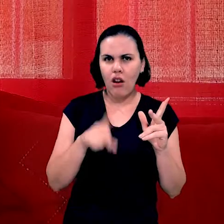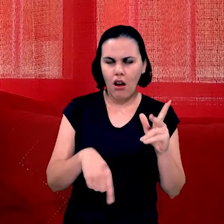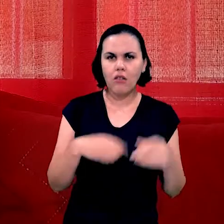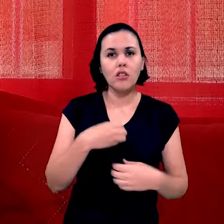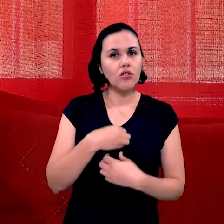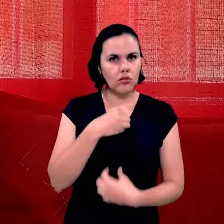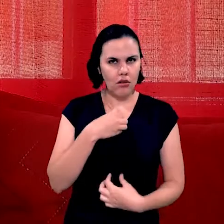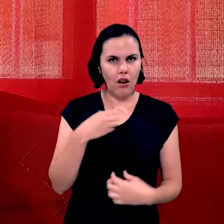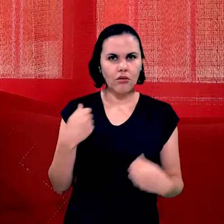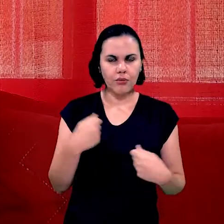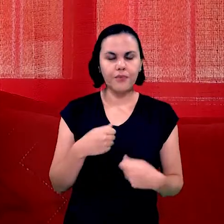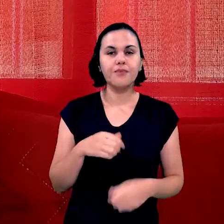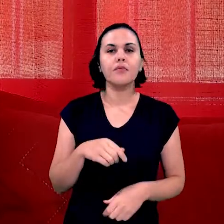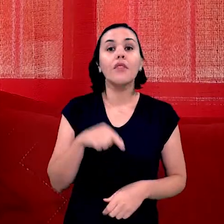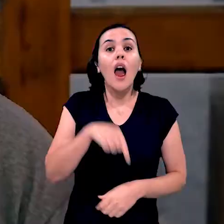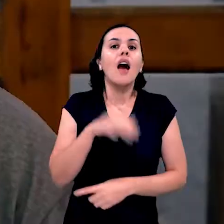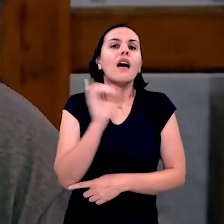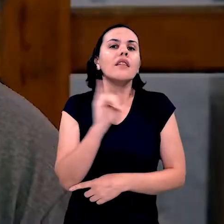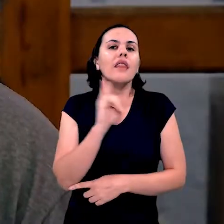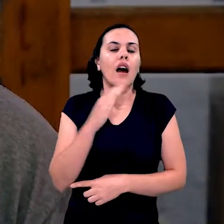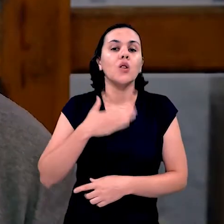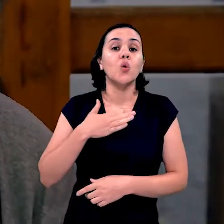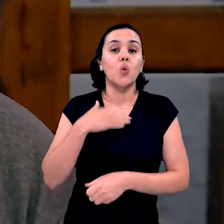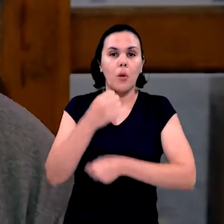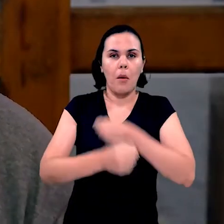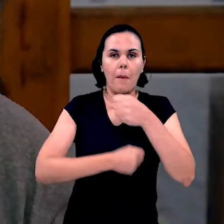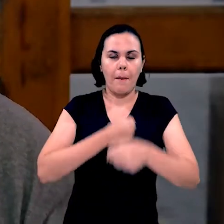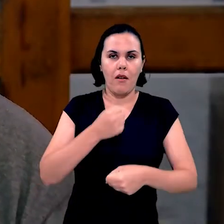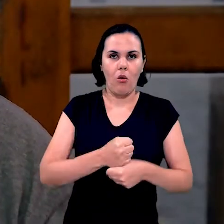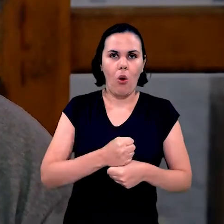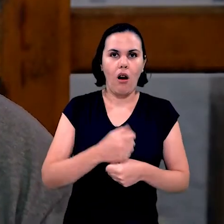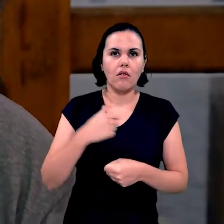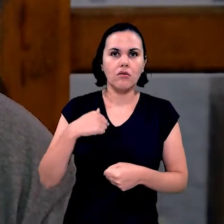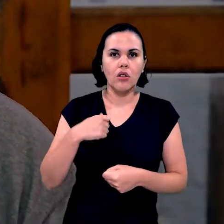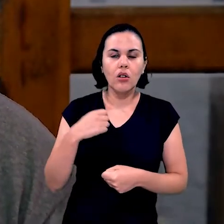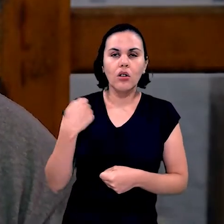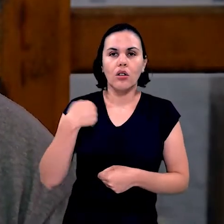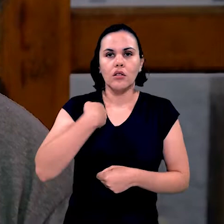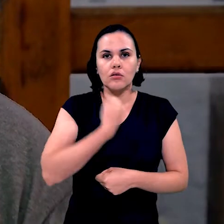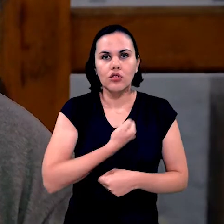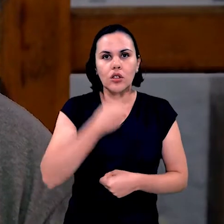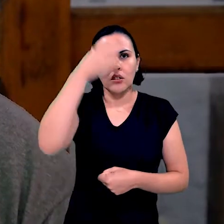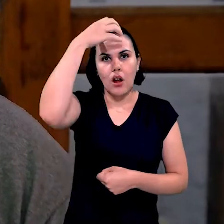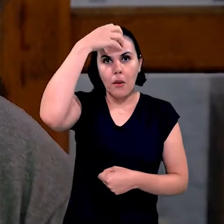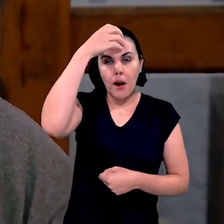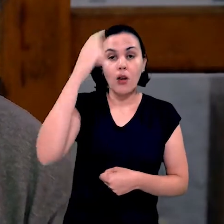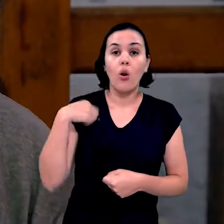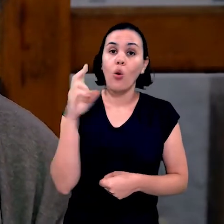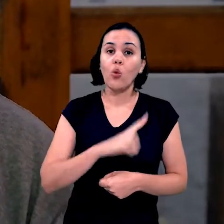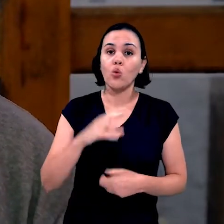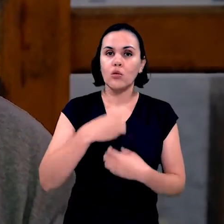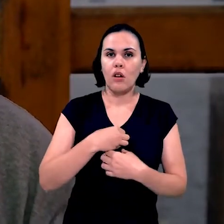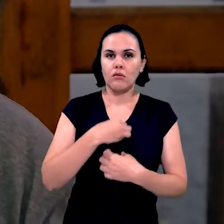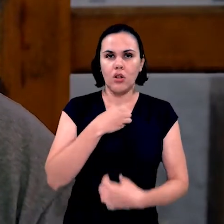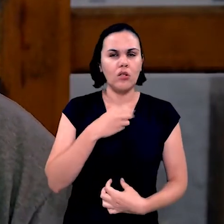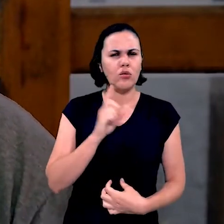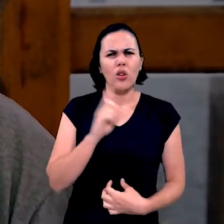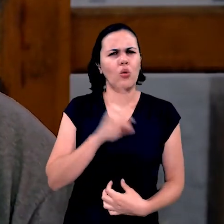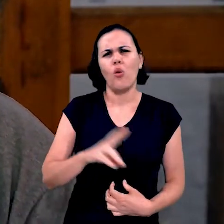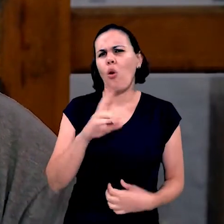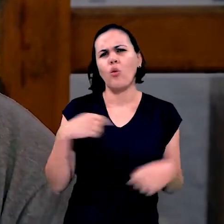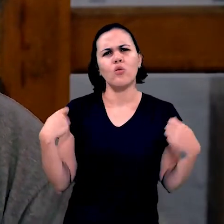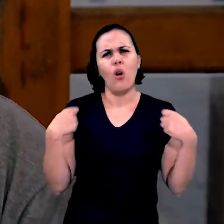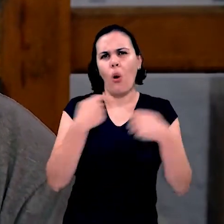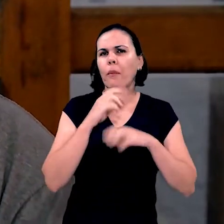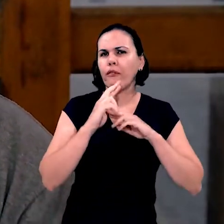agora, não. Era de terno. A quinta, e aí no meu ano, quando eu fui imperador, eu utilizei um terno.